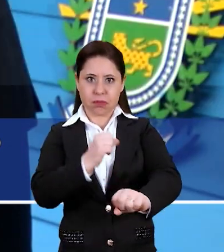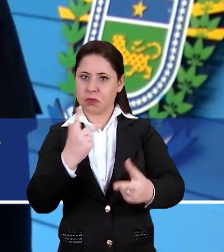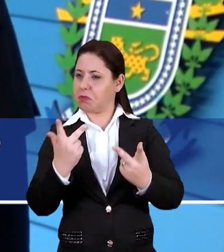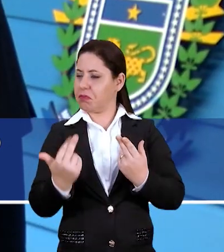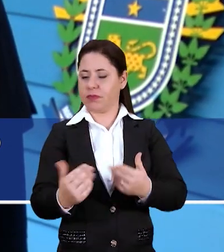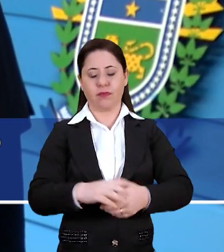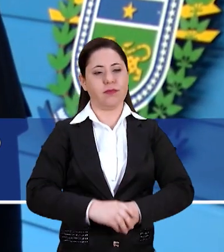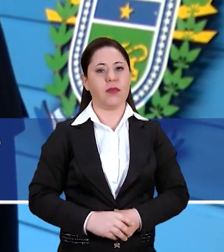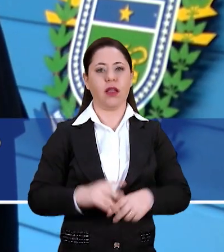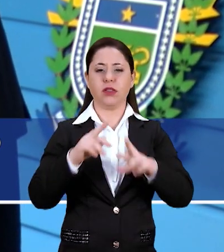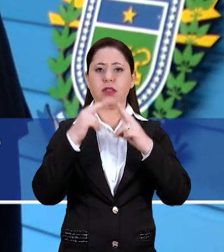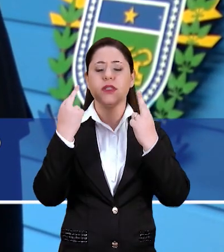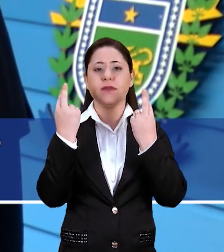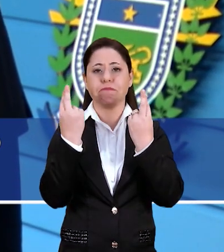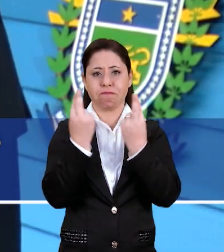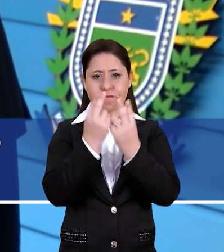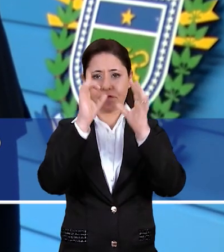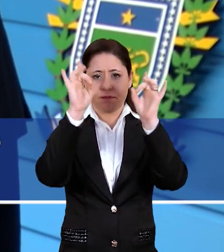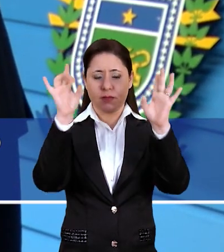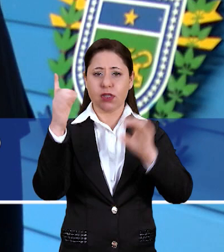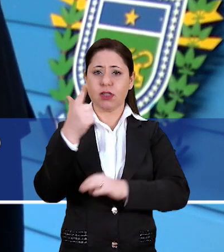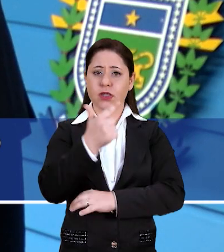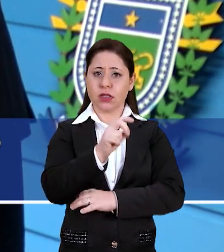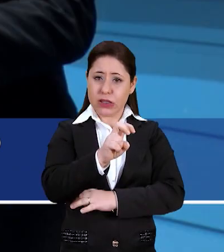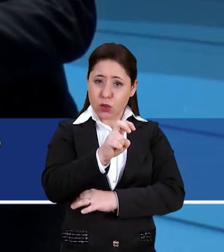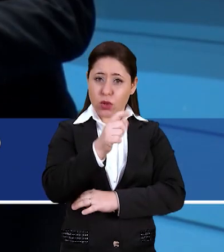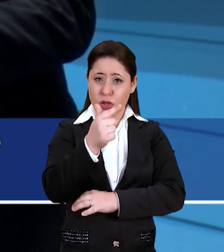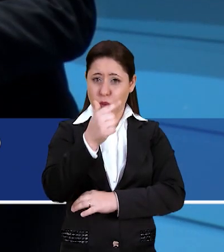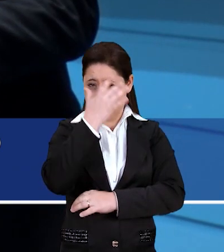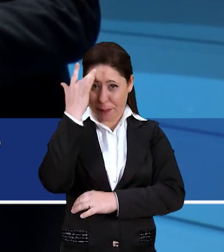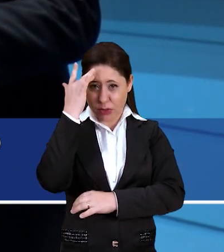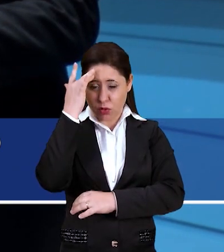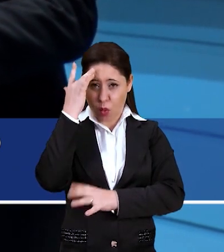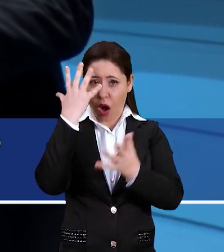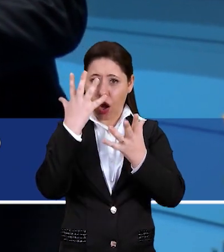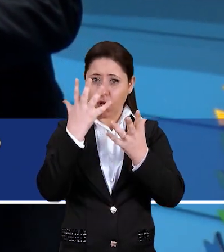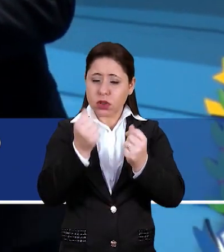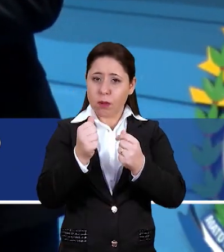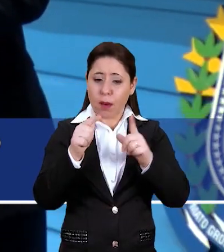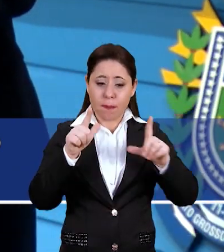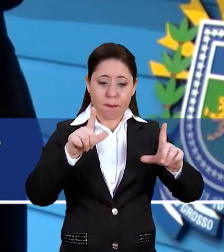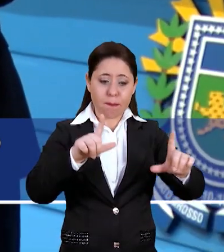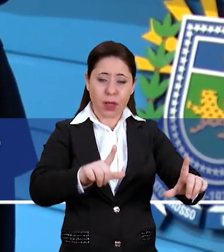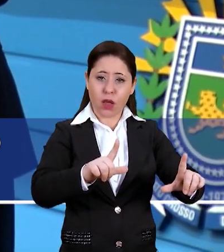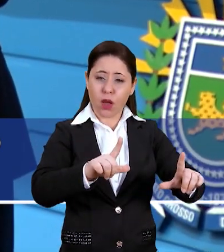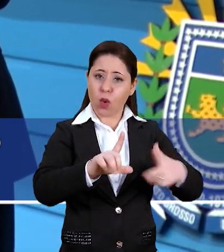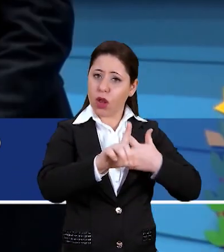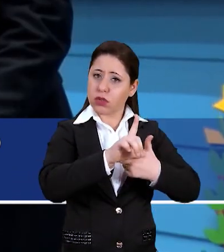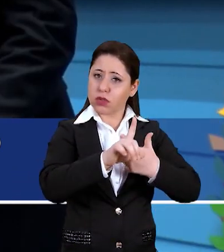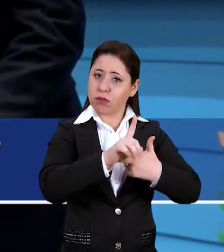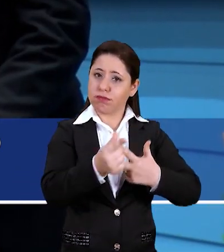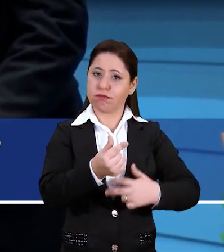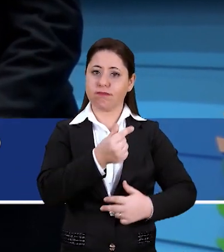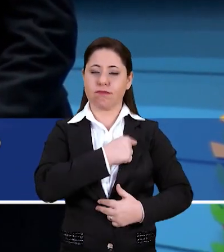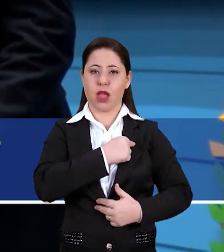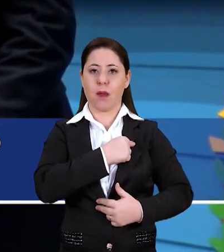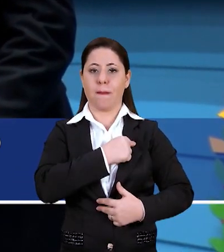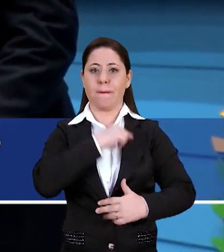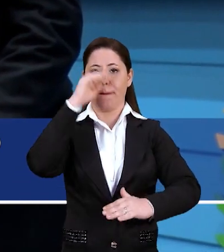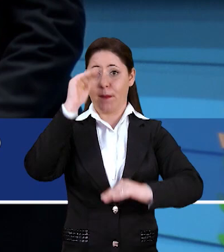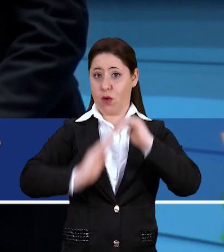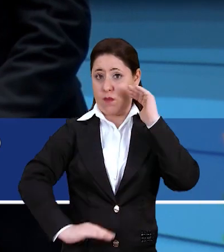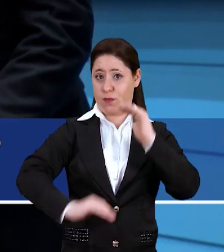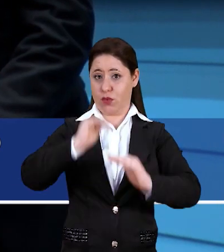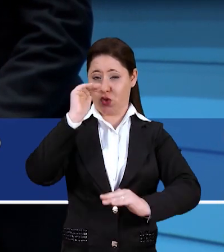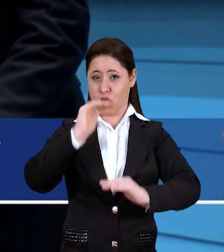ímpar. Na solenidade, 52 pessoas receberam o Diploma de Honra ao Mérito Legislativo. Profissionais